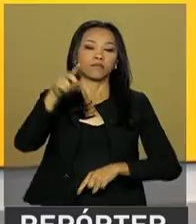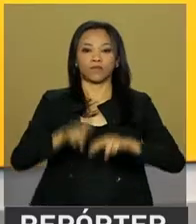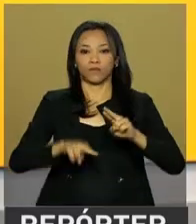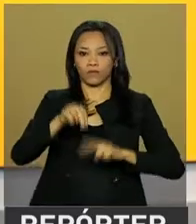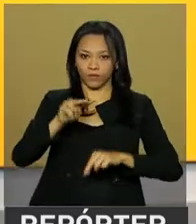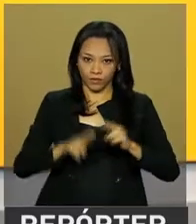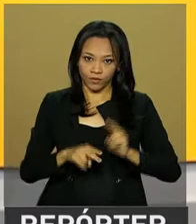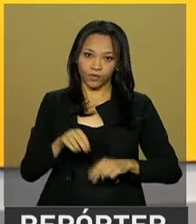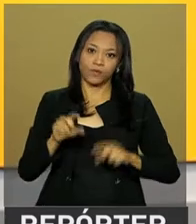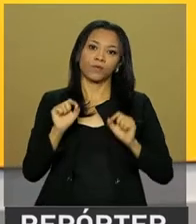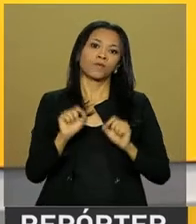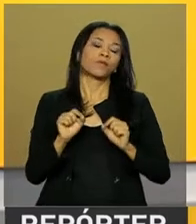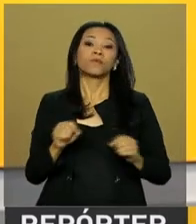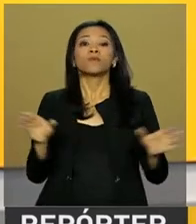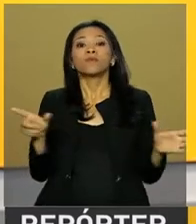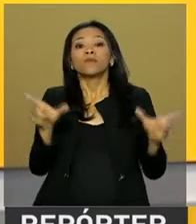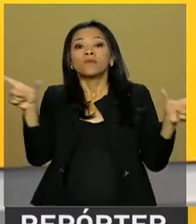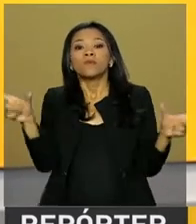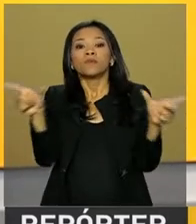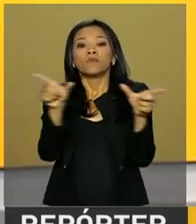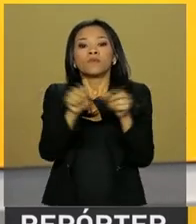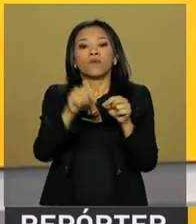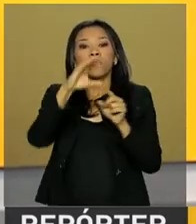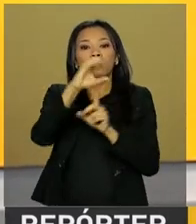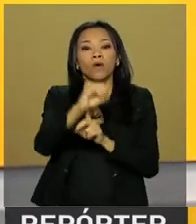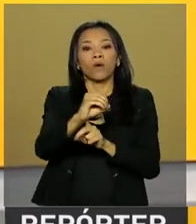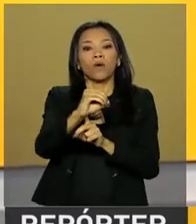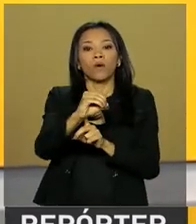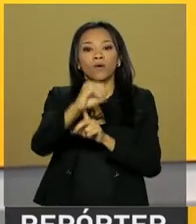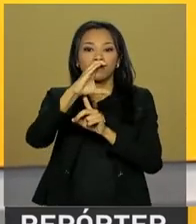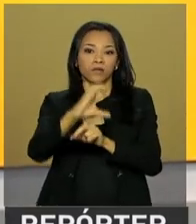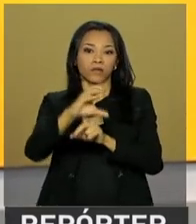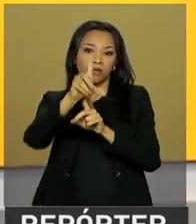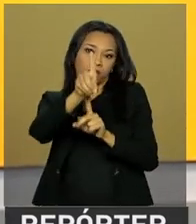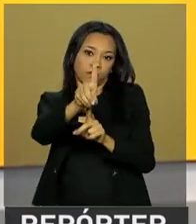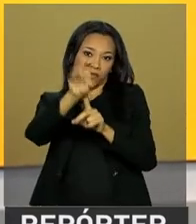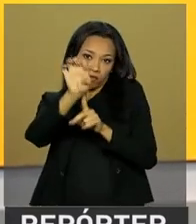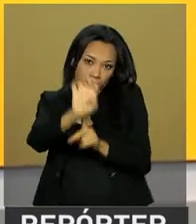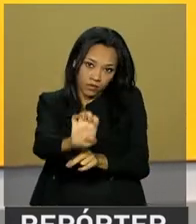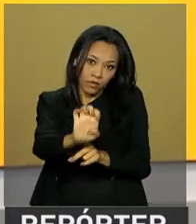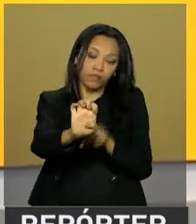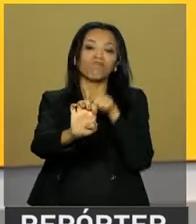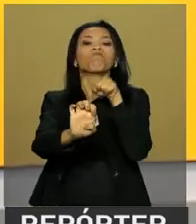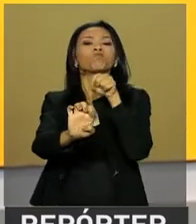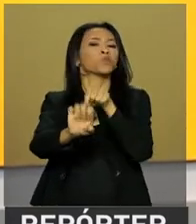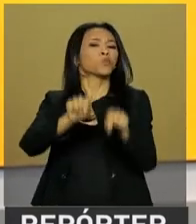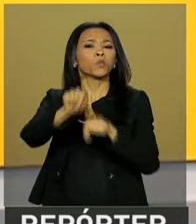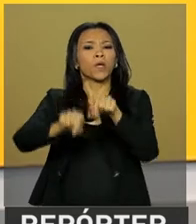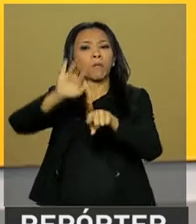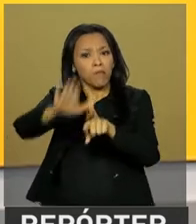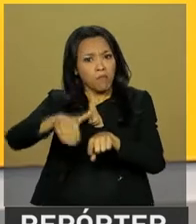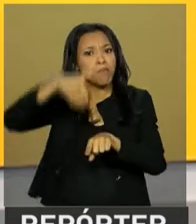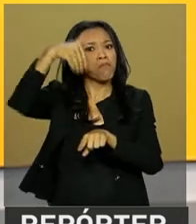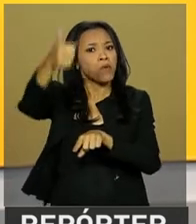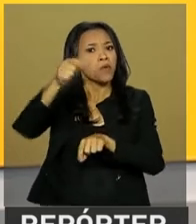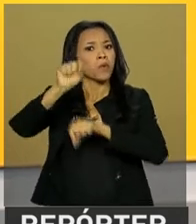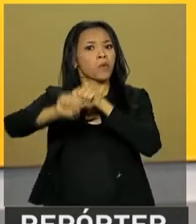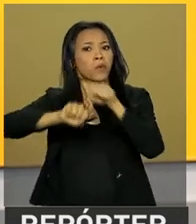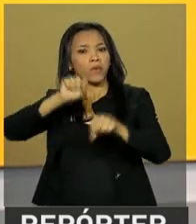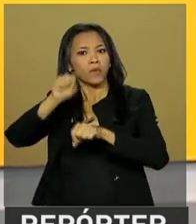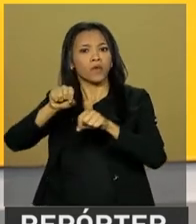a organização para a cooperação eo desenvolvimento econômico o cdr melhorou a estimativa